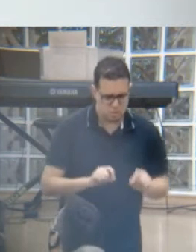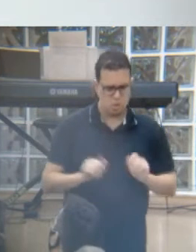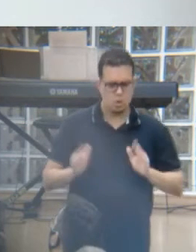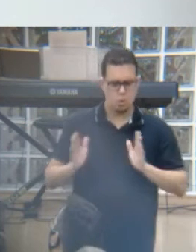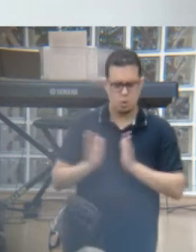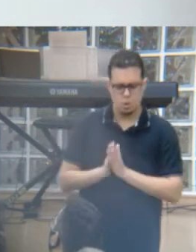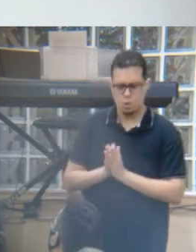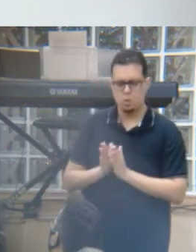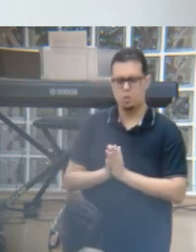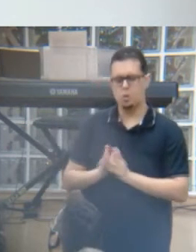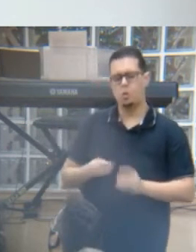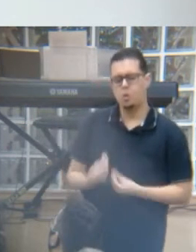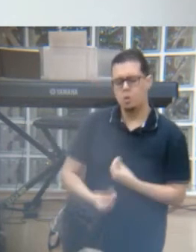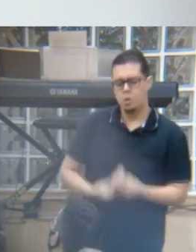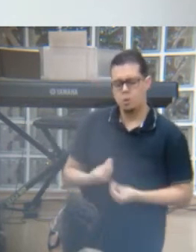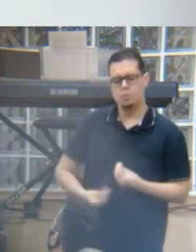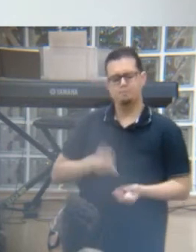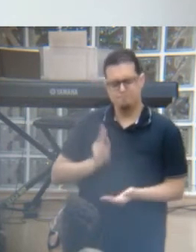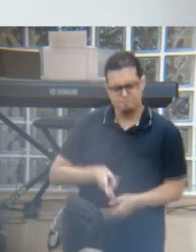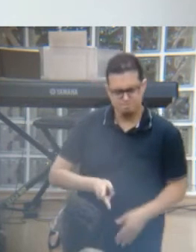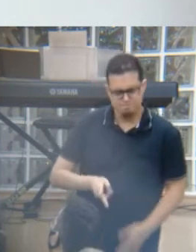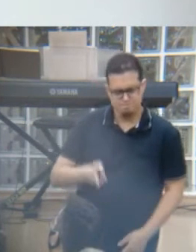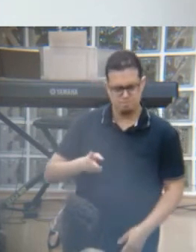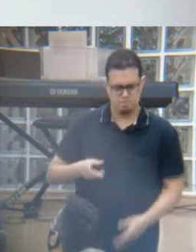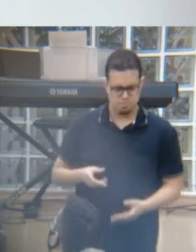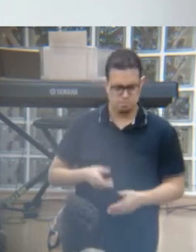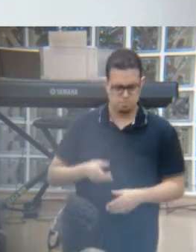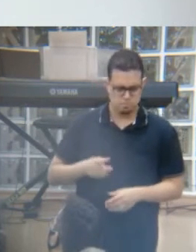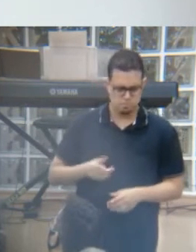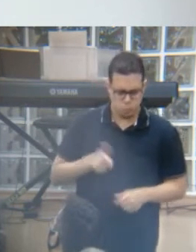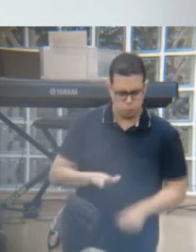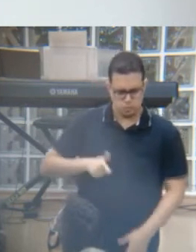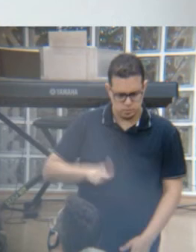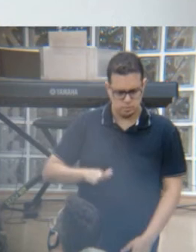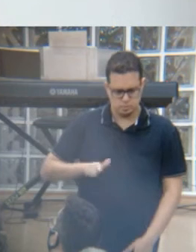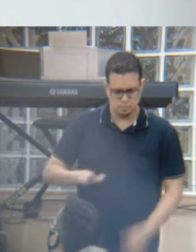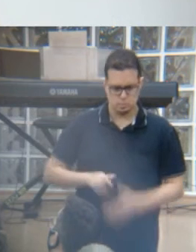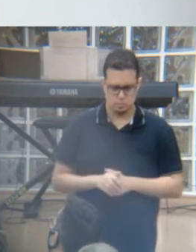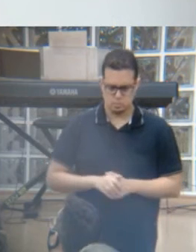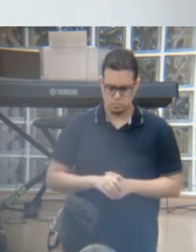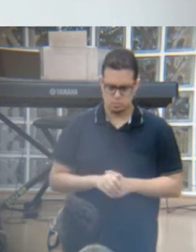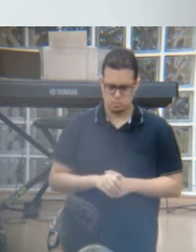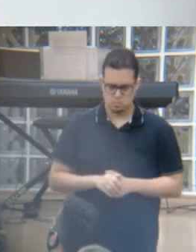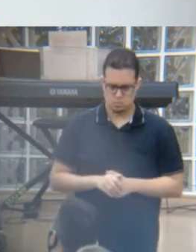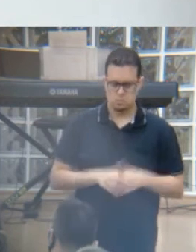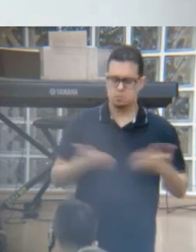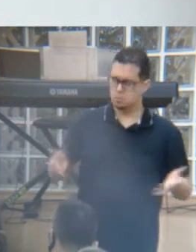esta compreensão. Com a ajuda de Tiago, mais fácil ainda, né? Nos dá a entender. Perante a